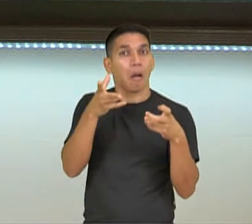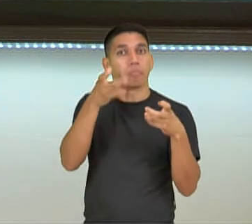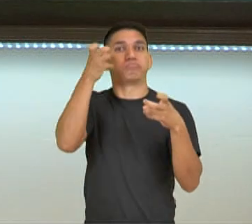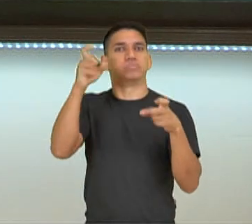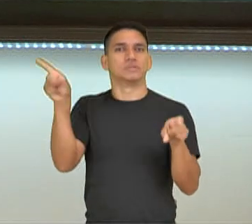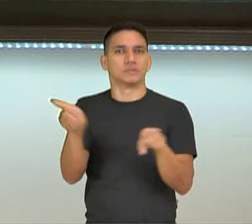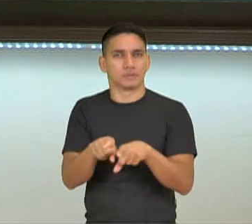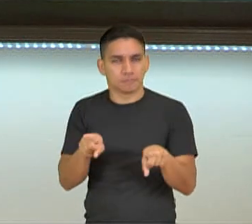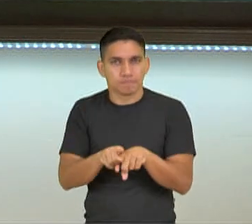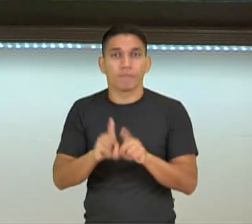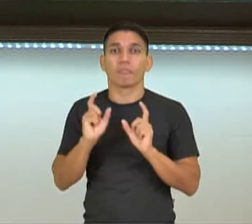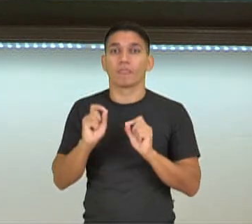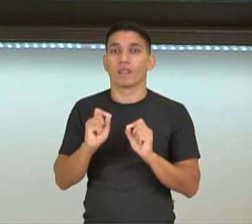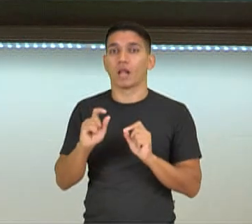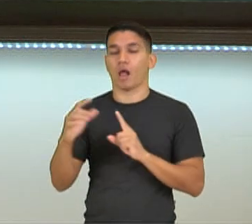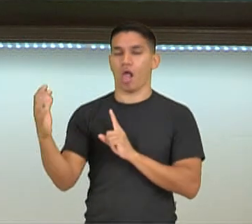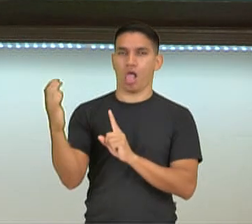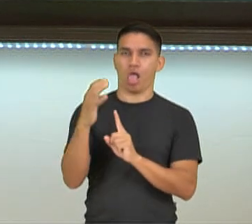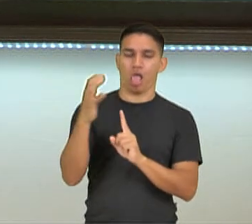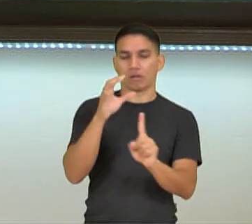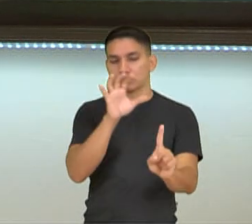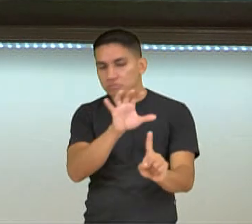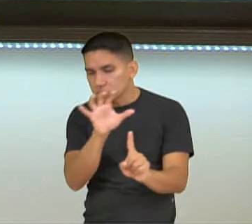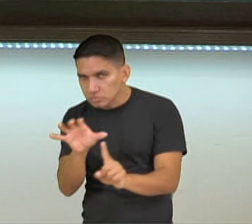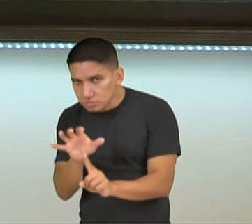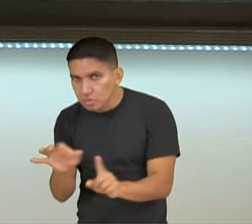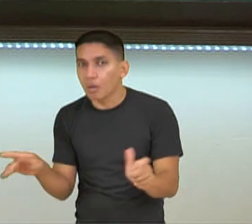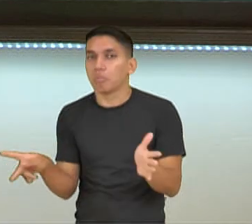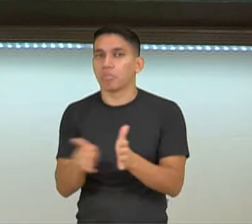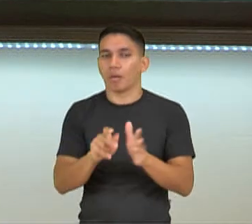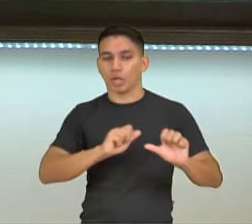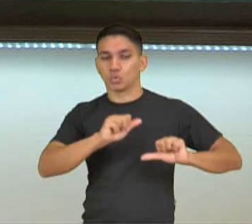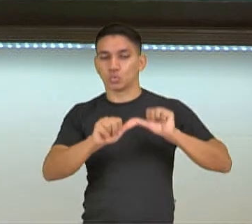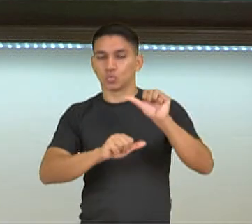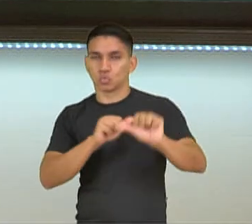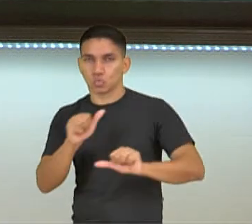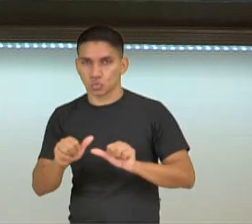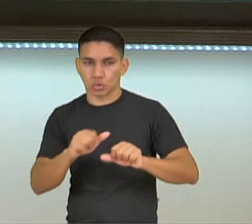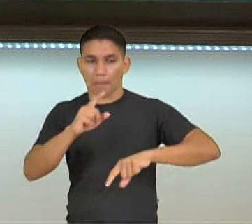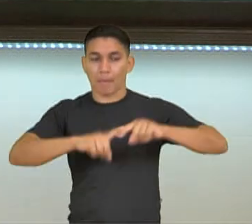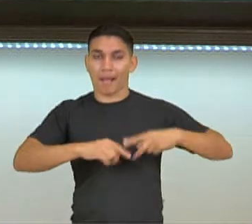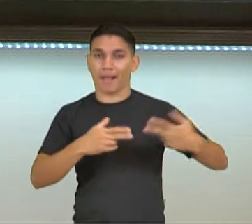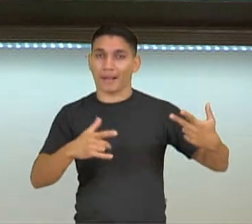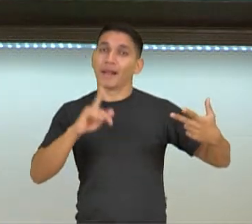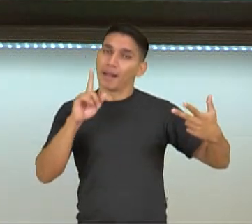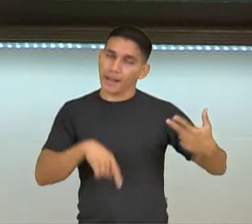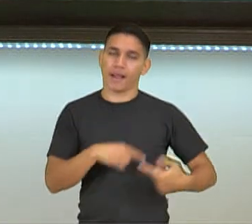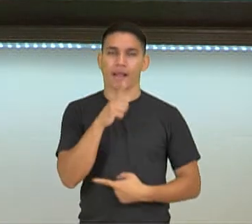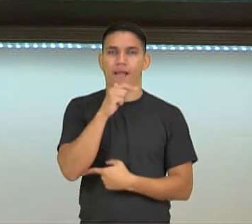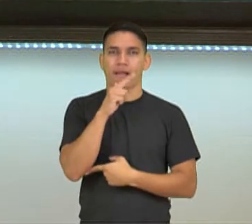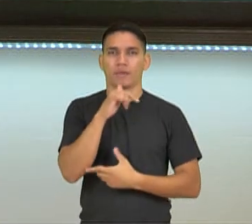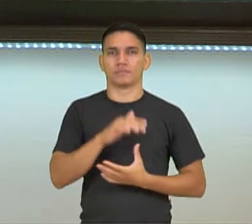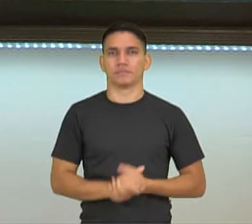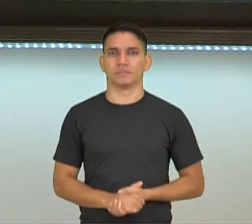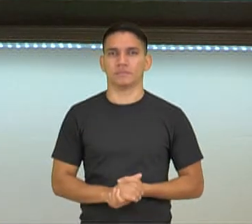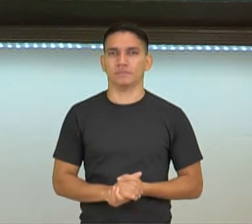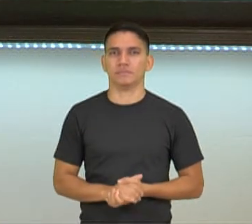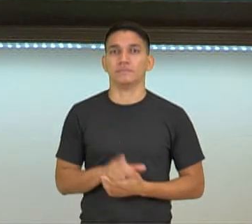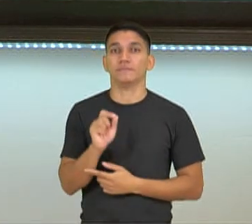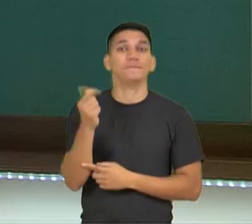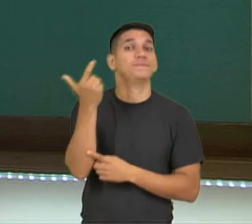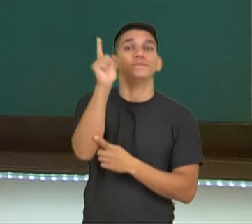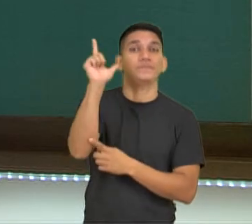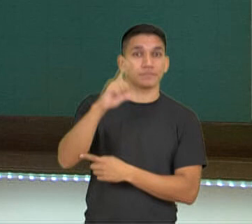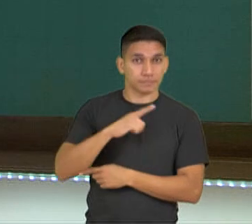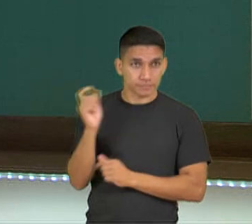também afeta e é responsável por transformações da matéria, no caso a água, tá certo? O que mais que a gente